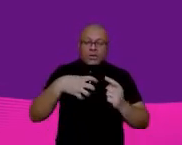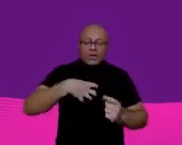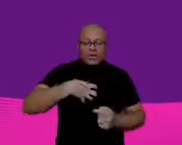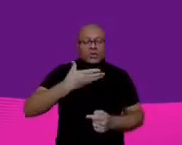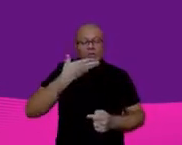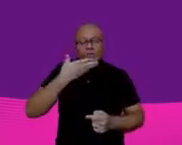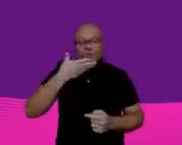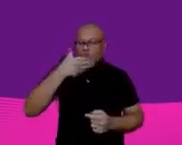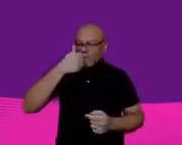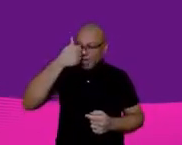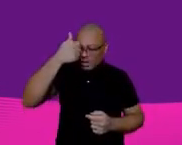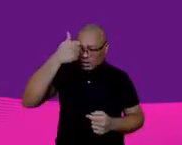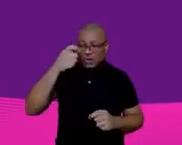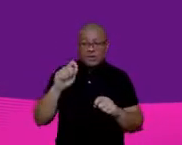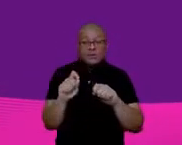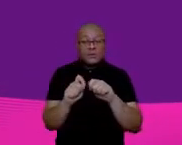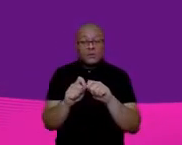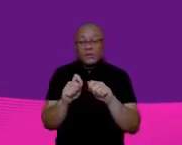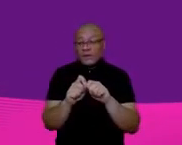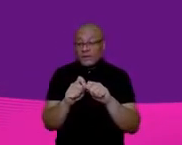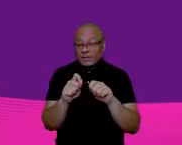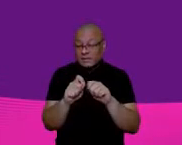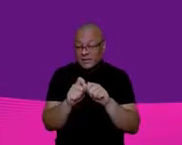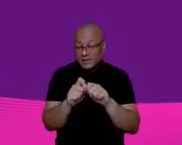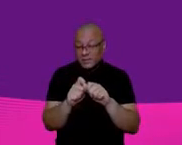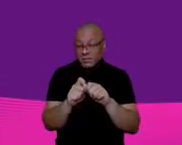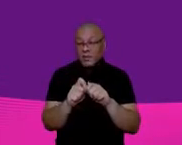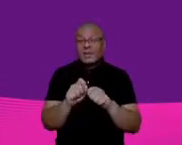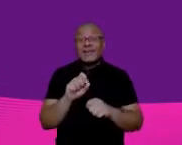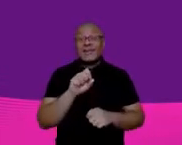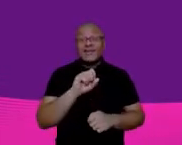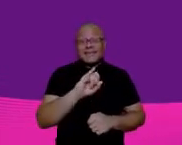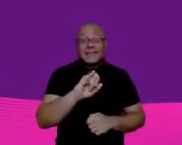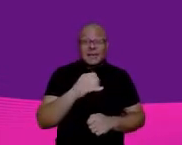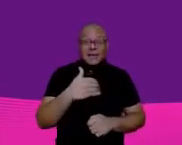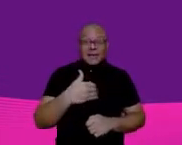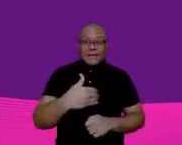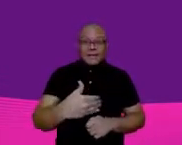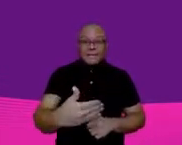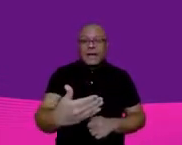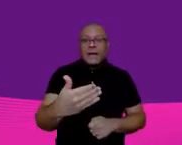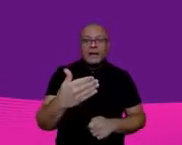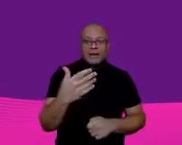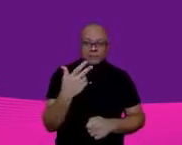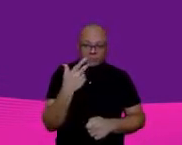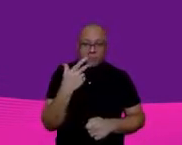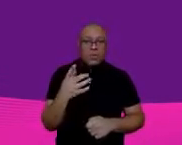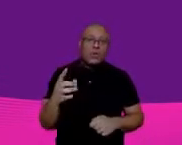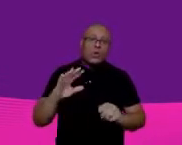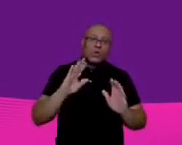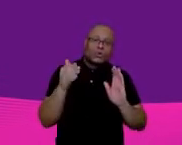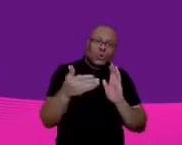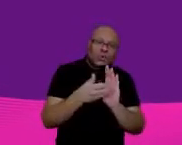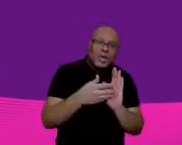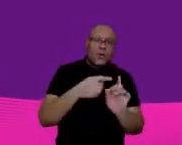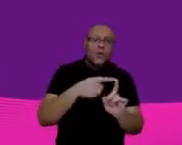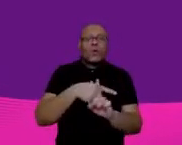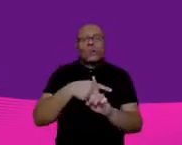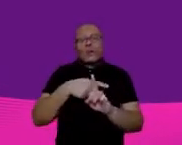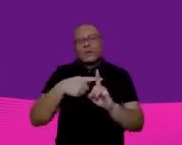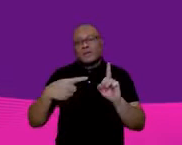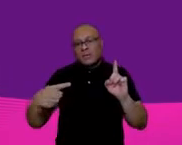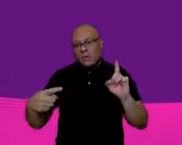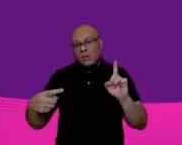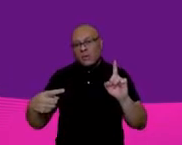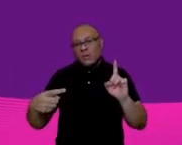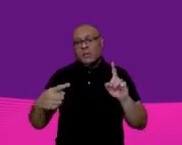estamos fazendo, e então, se for, por exemplo, prótese total ou se for parcial, porque